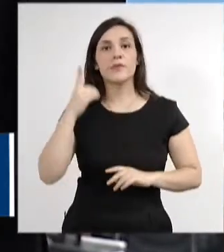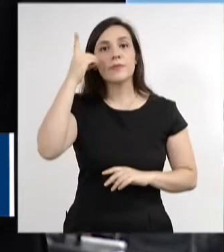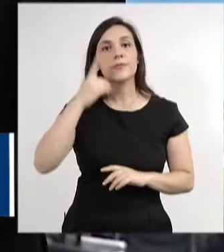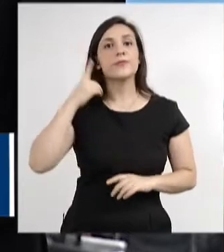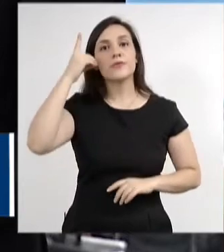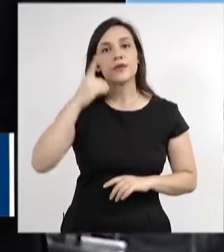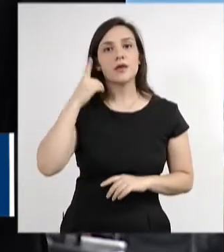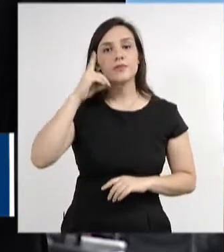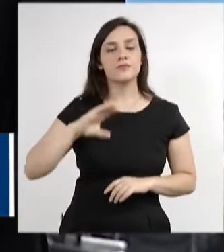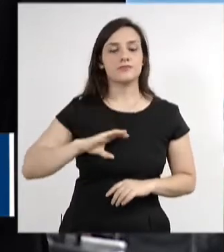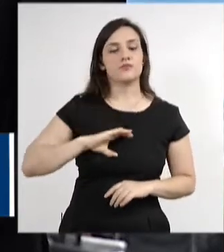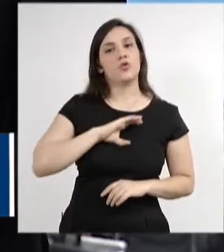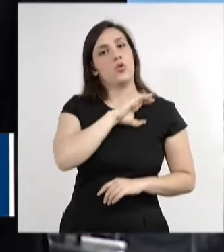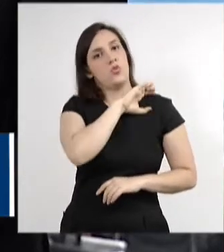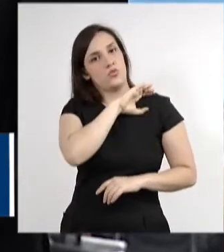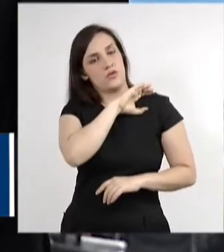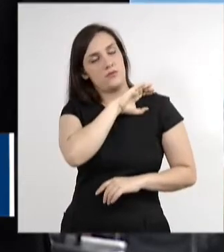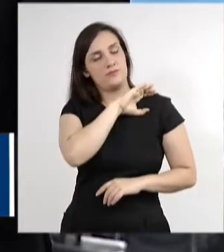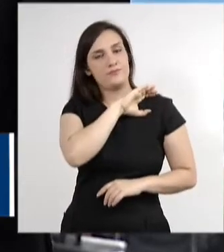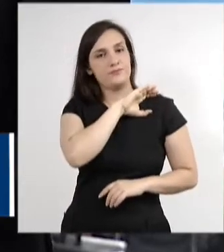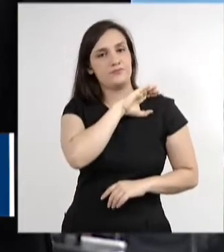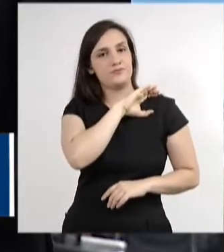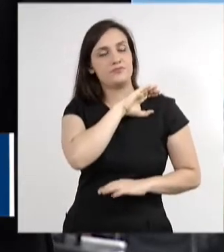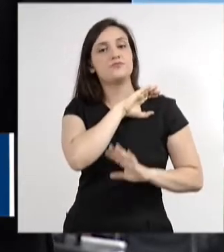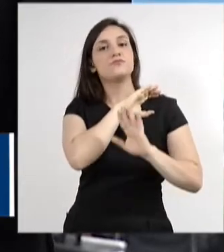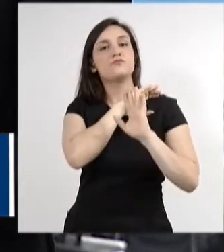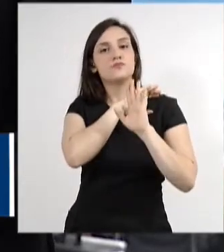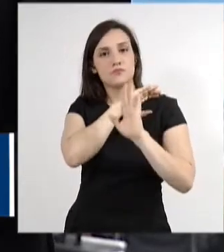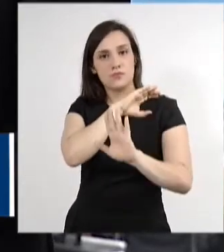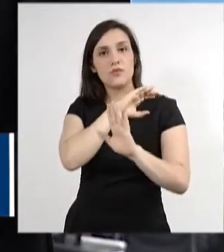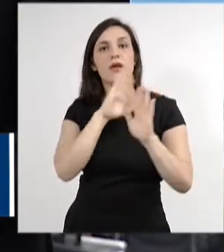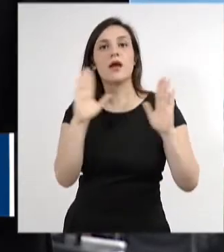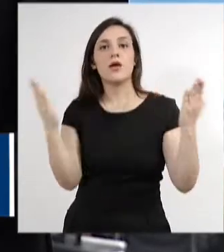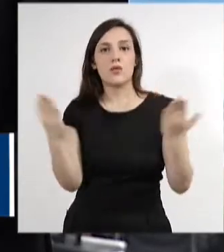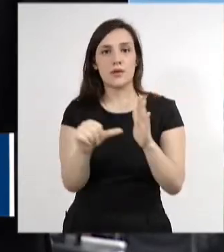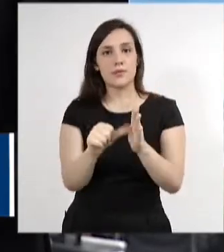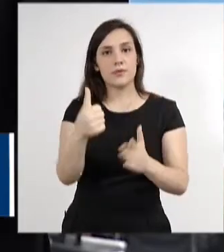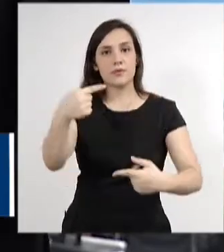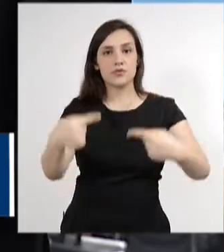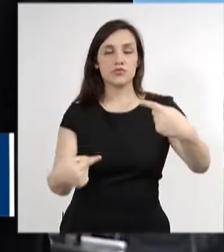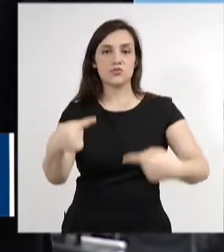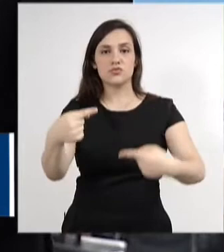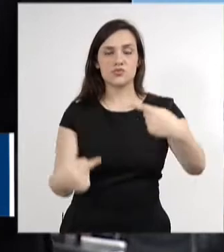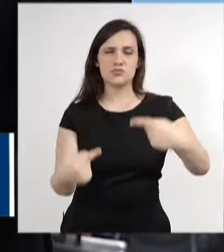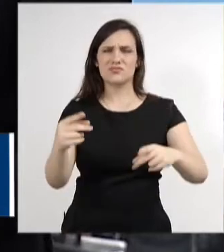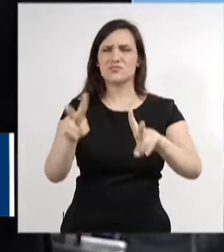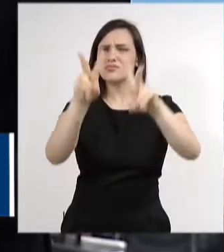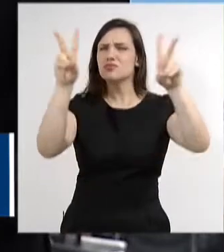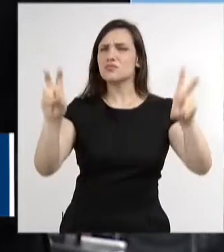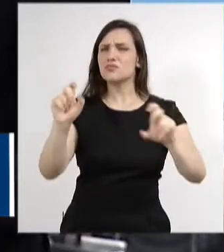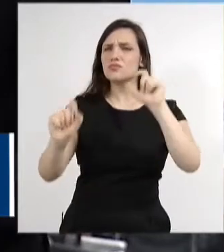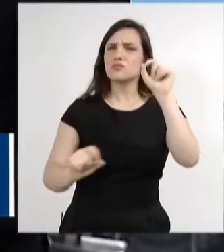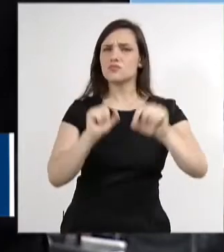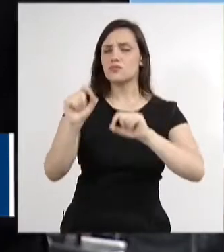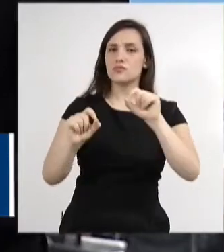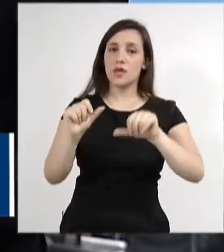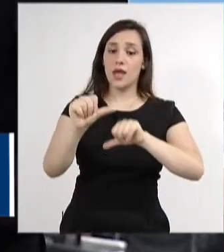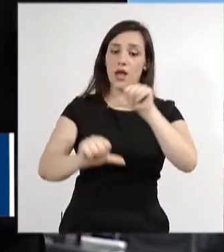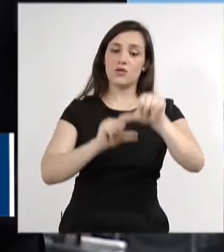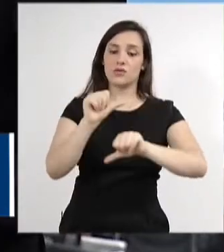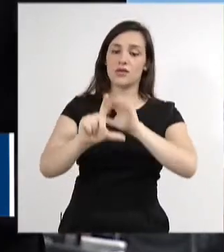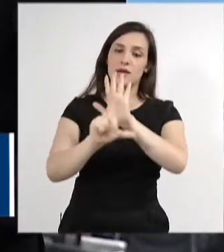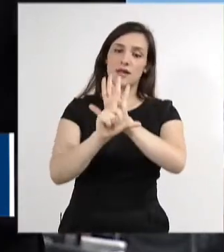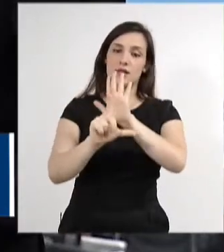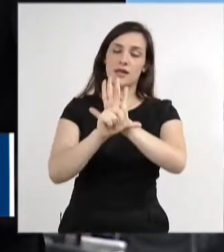do deputado Capitão Contar. Esse projeto entra em primeira discussão, com relação a uma alteração na